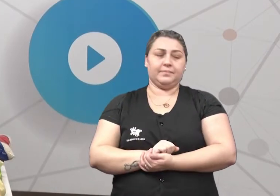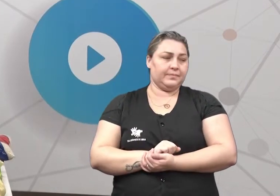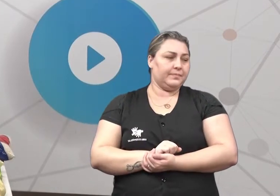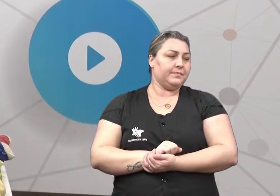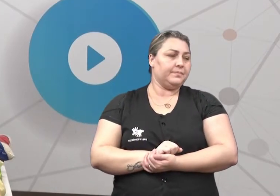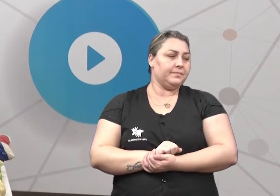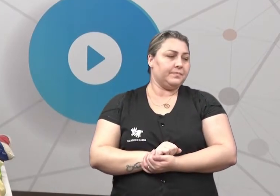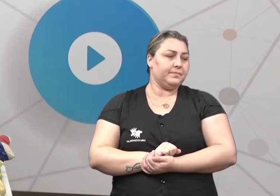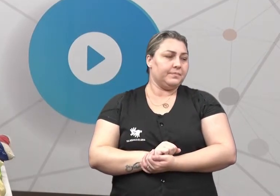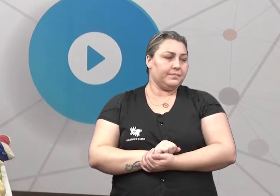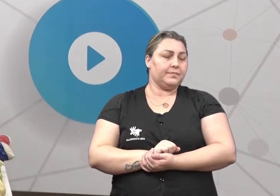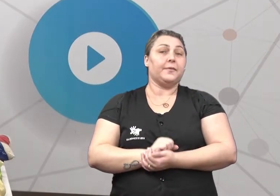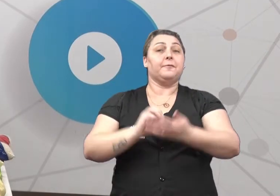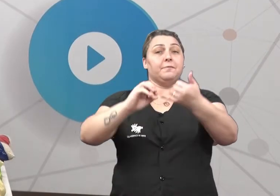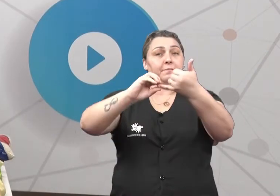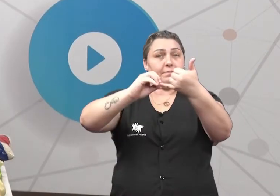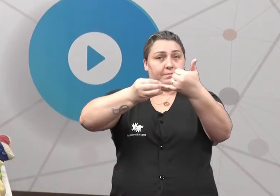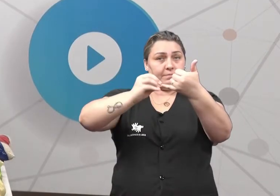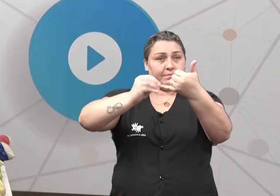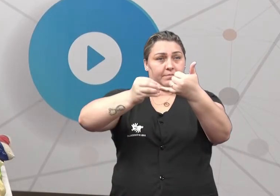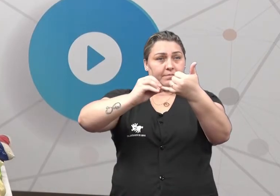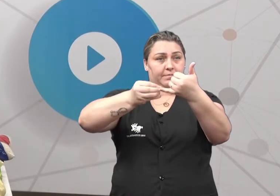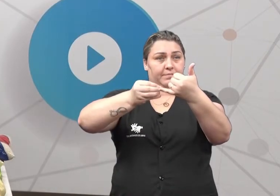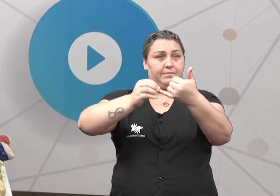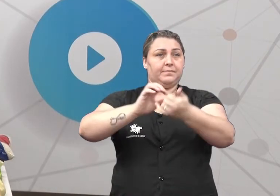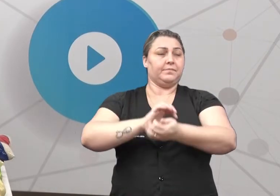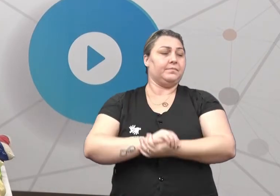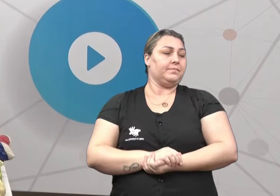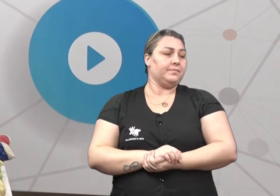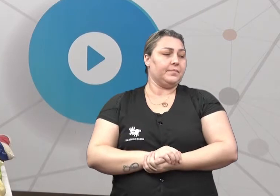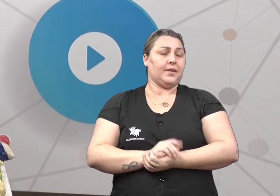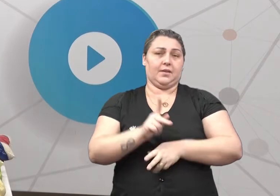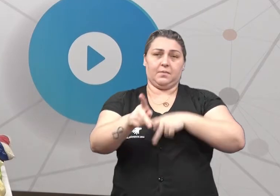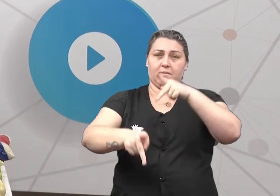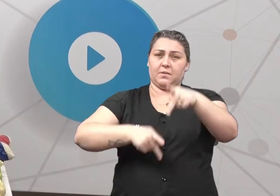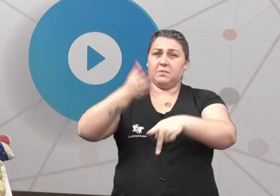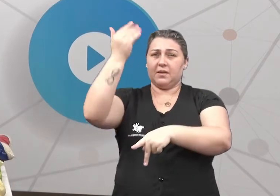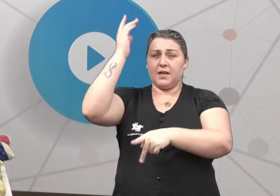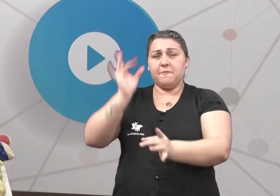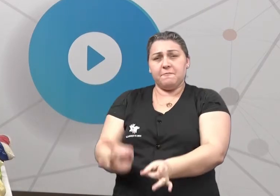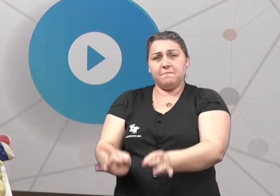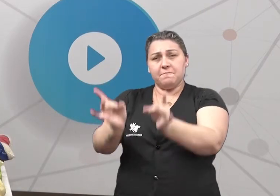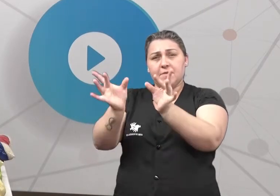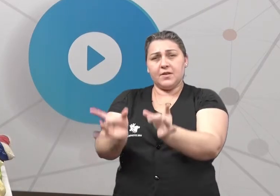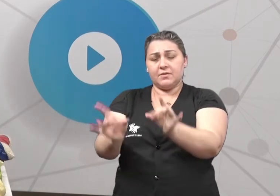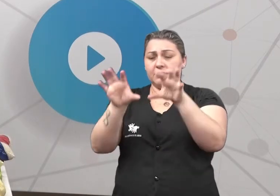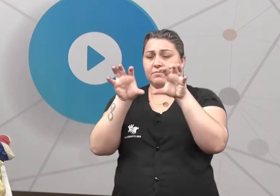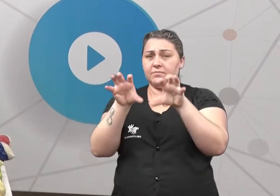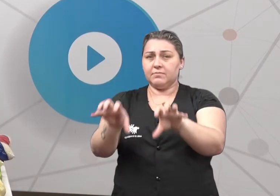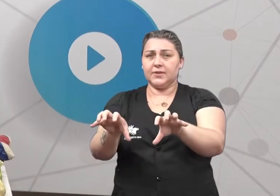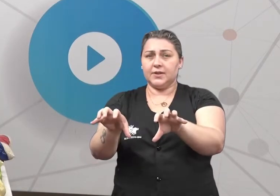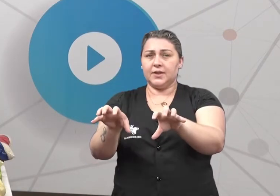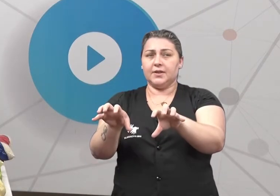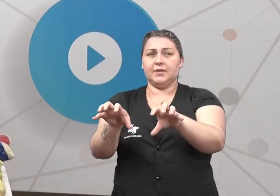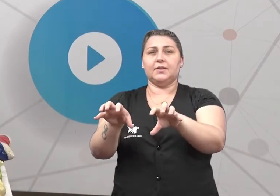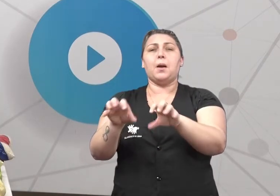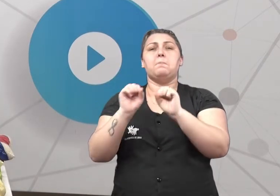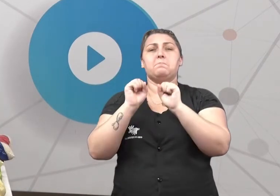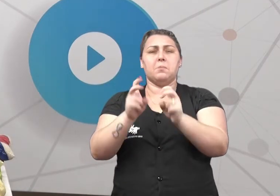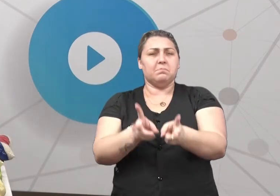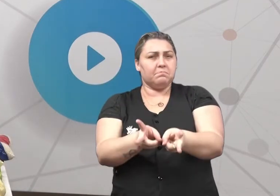gramas de feijão. Então, os povos antigos, eles vendiam assim, né? E a gente